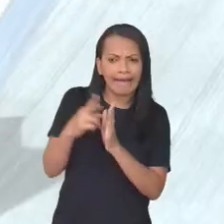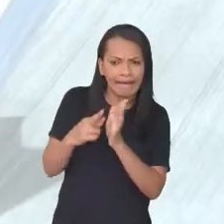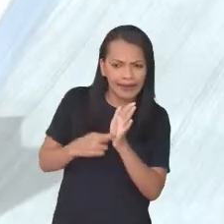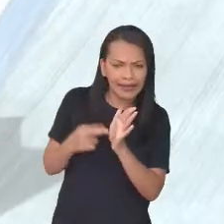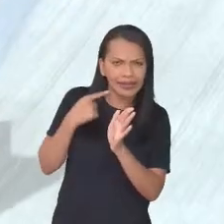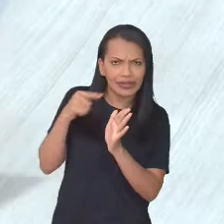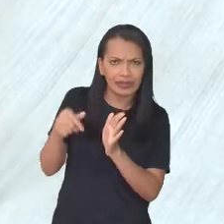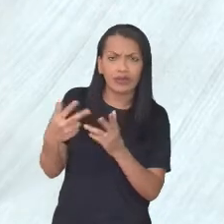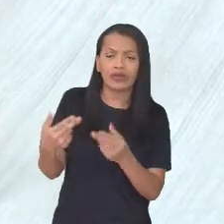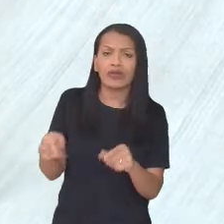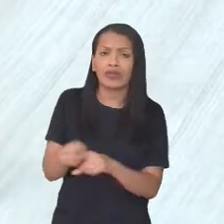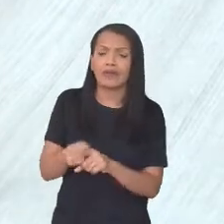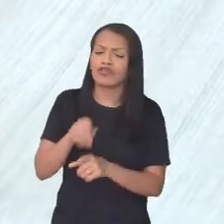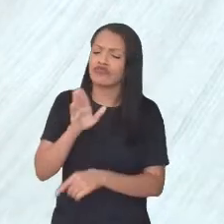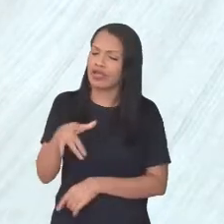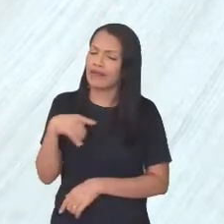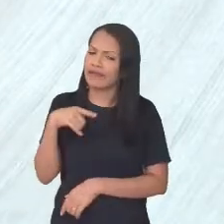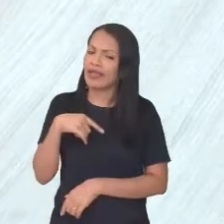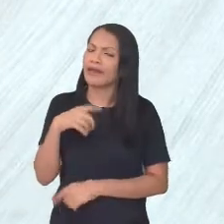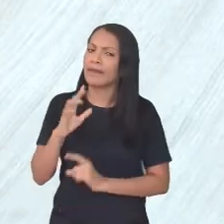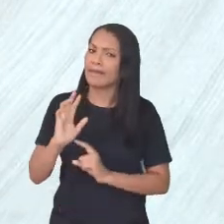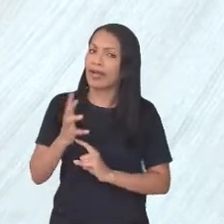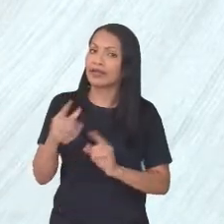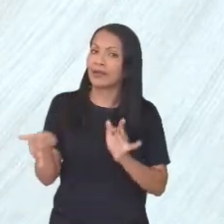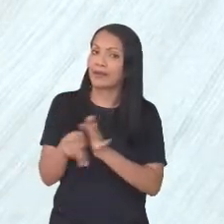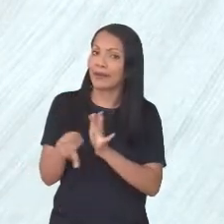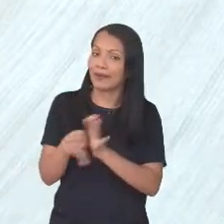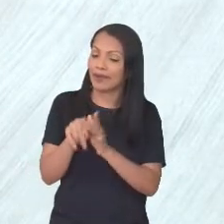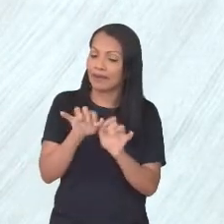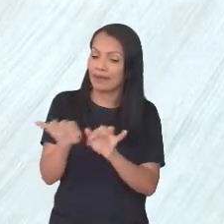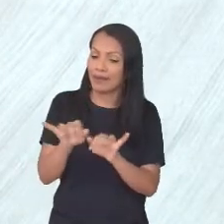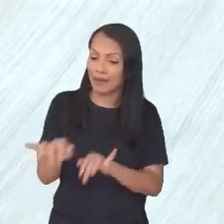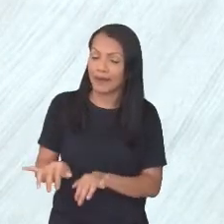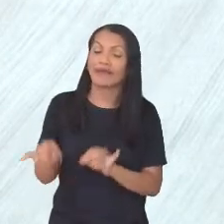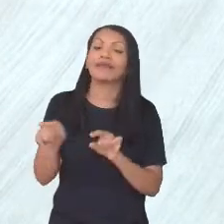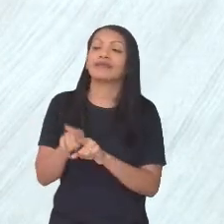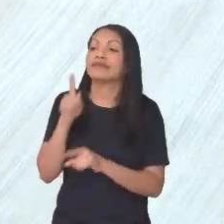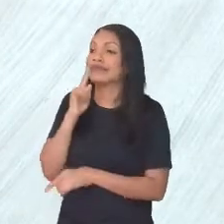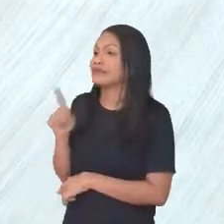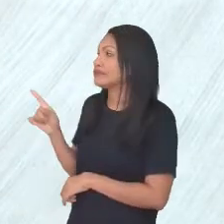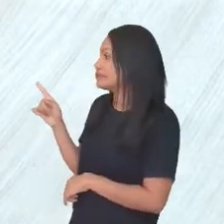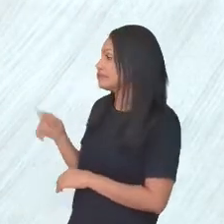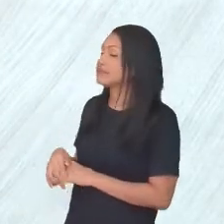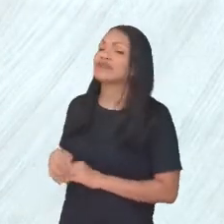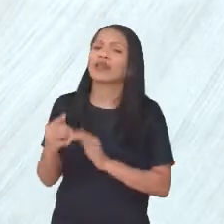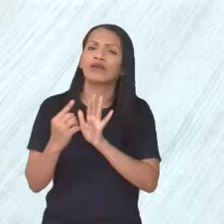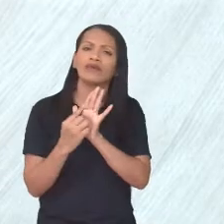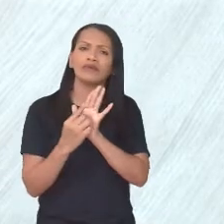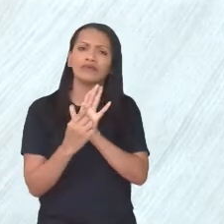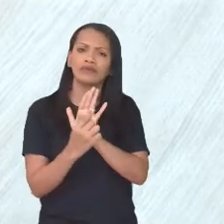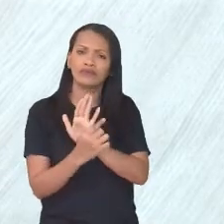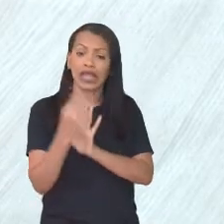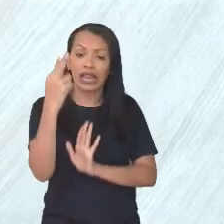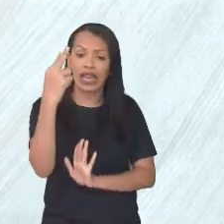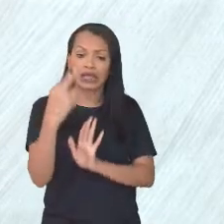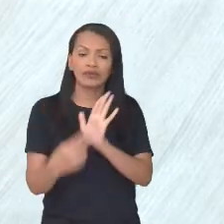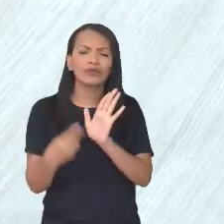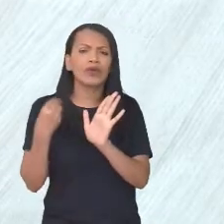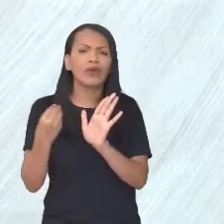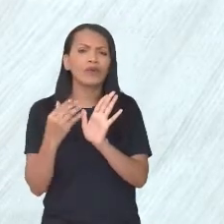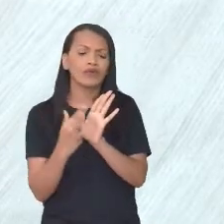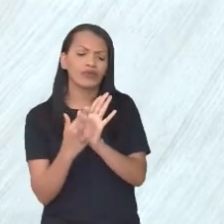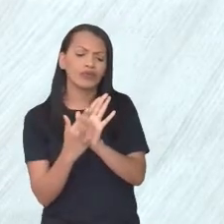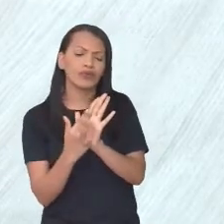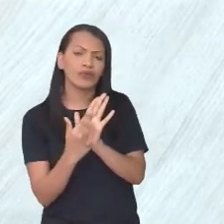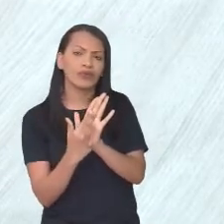existam máquinas também de escrever. Sim, sim. Olha, Aí, tá agora dá para ver o relevo, e tá a vendo? leitura acontece nesse sentido aqui, que a professora Patrícia